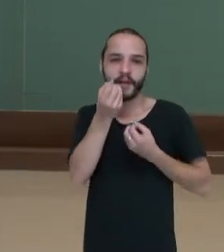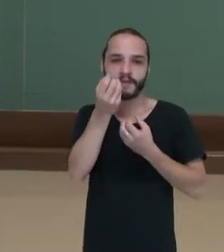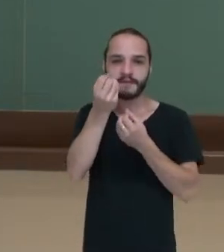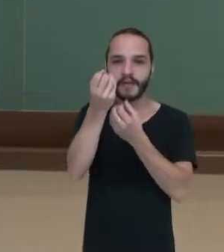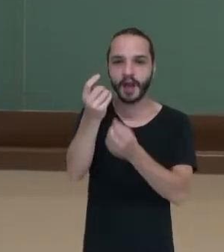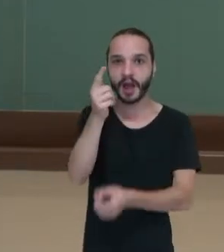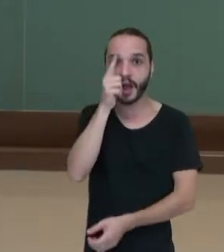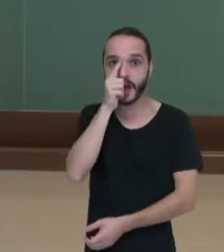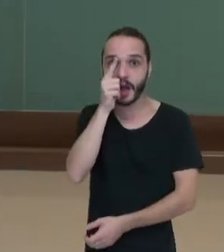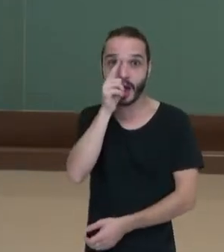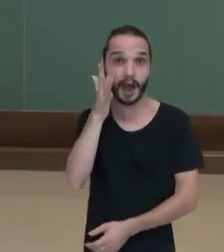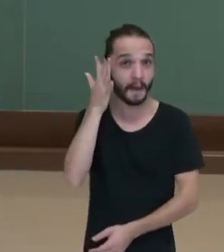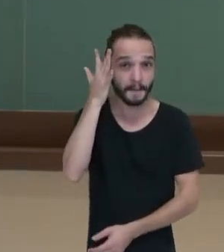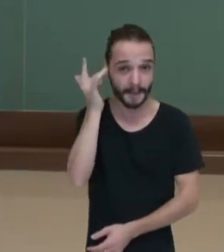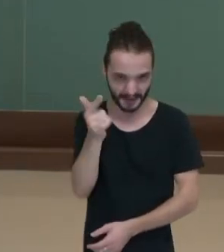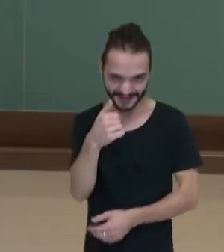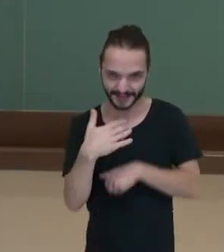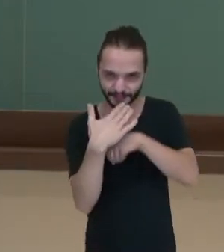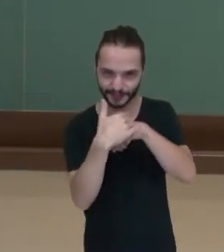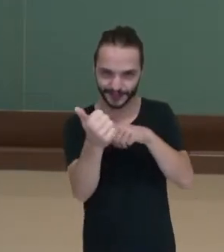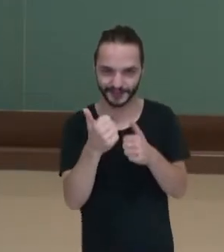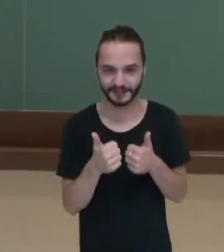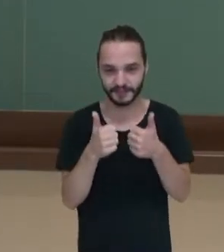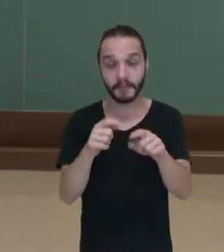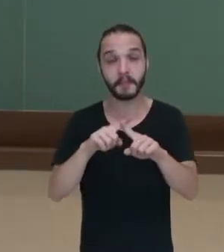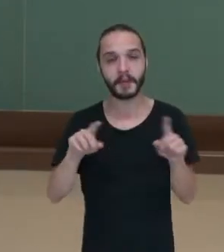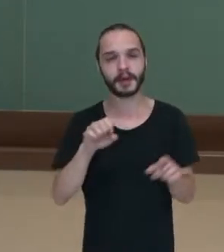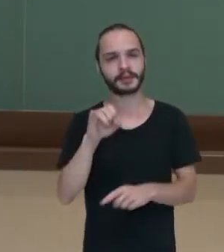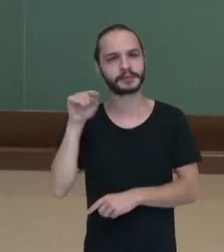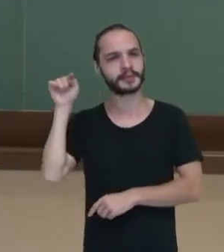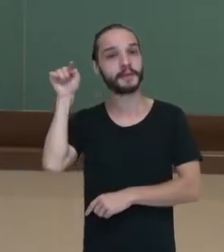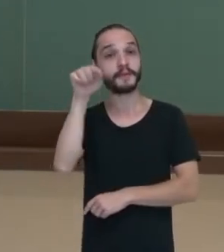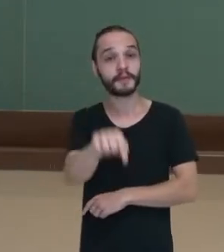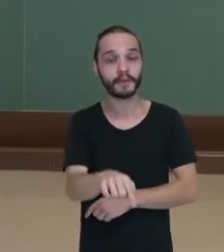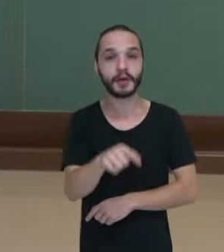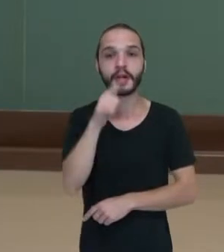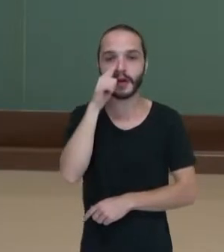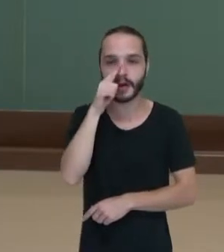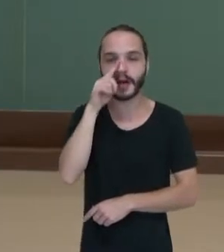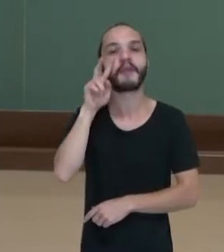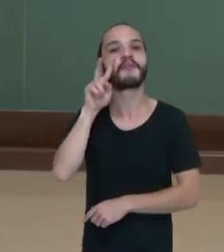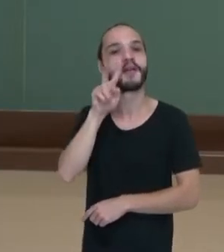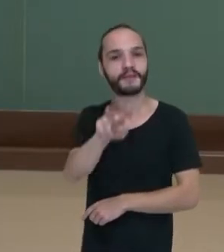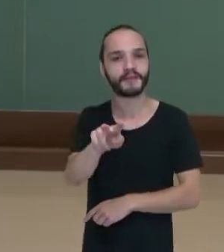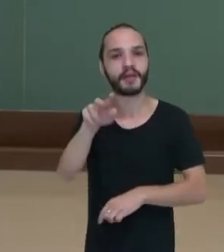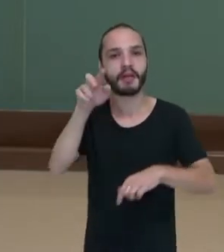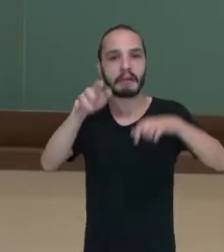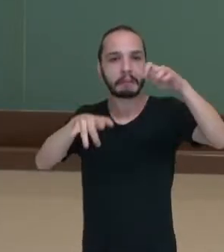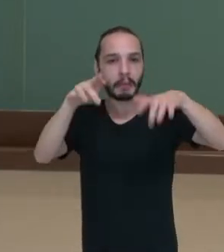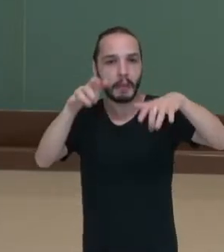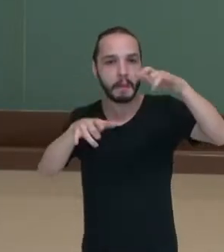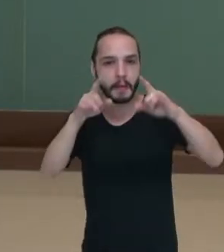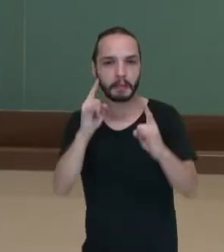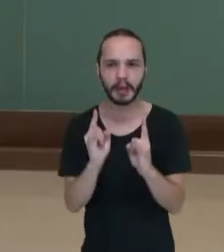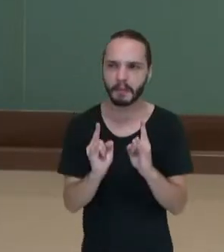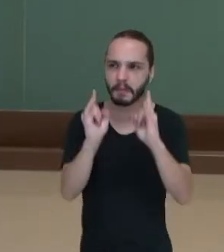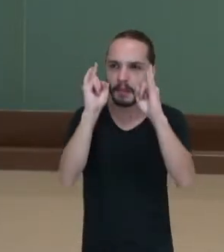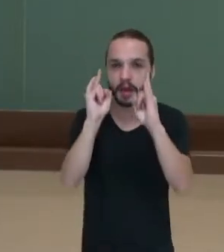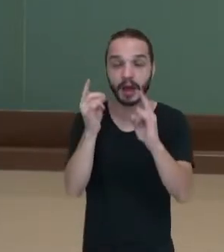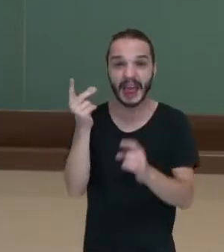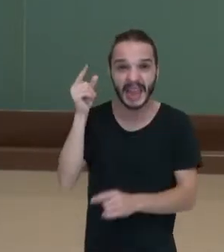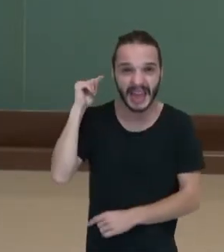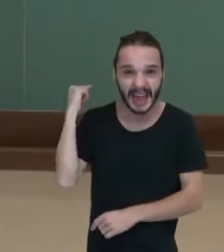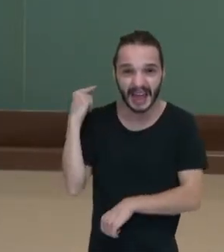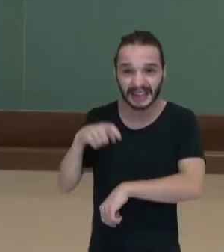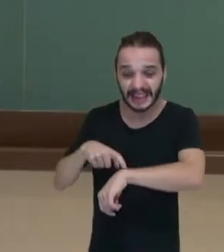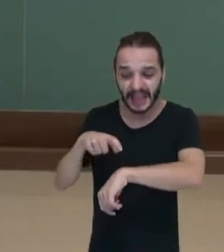Grécia amanhã, espero que você me chame, mas se você for lá, você vai ver as ruínas da Grécia Antiga professora, mas desse